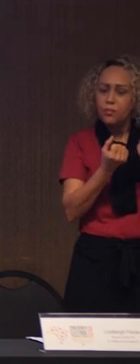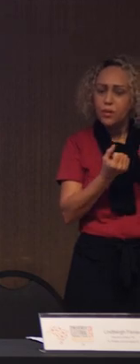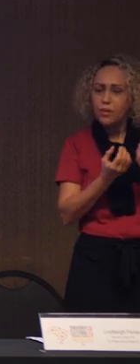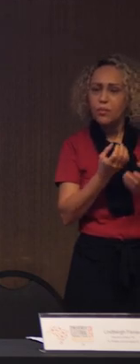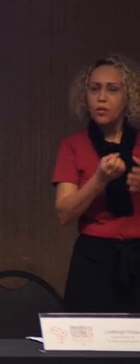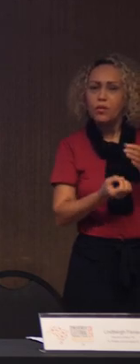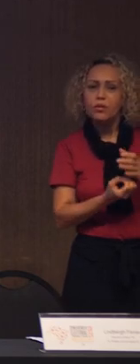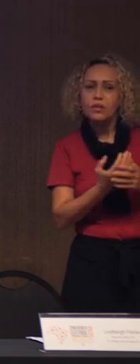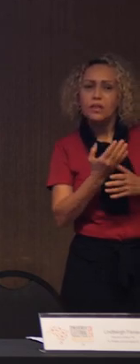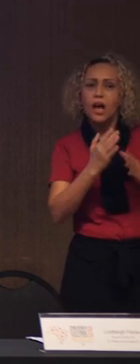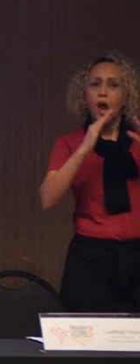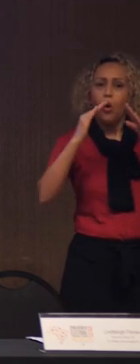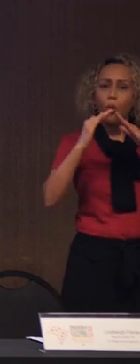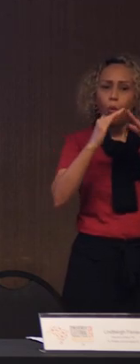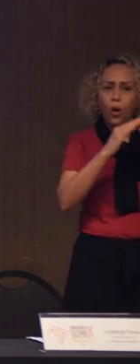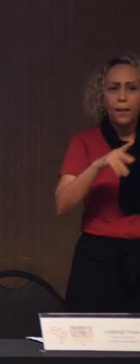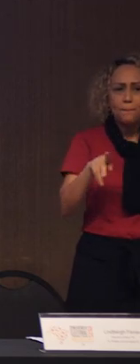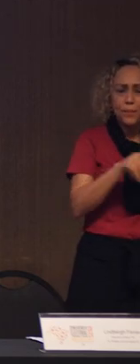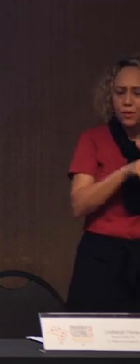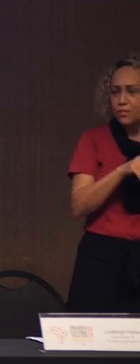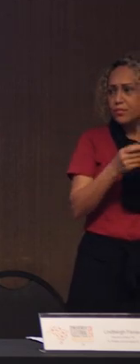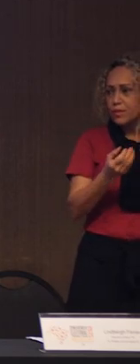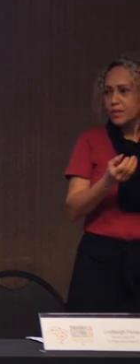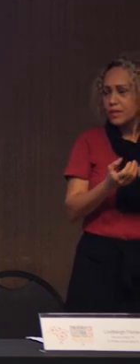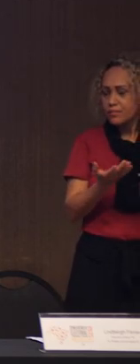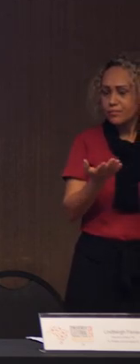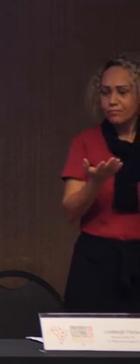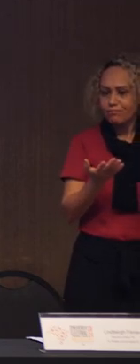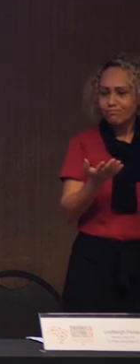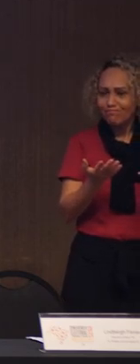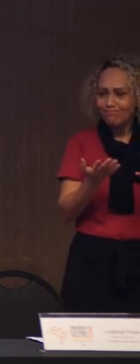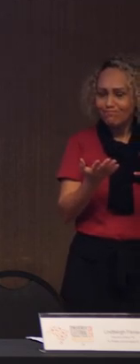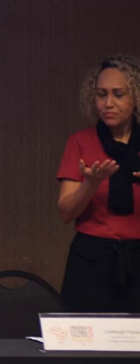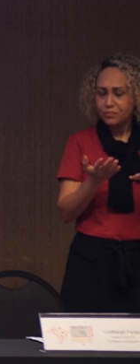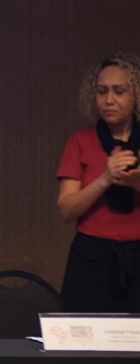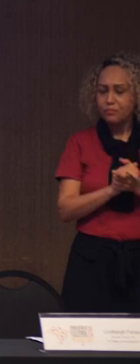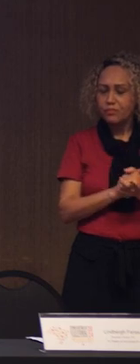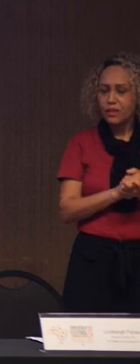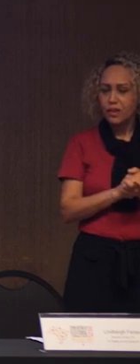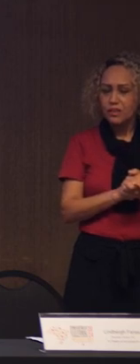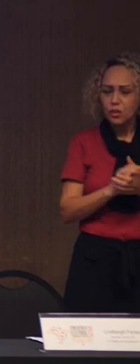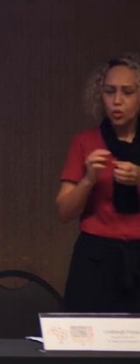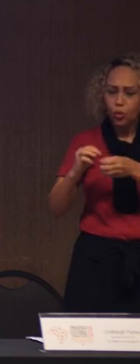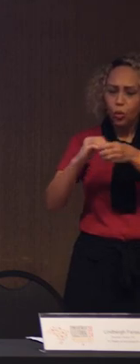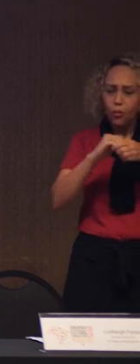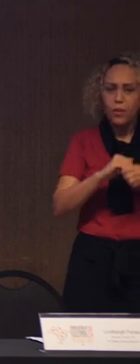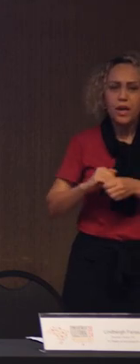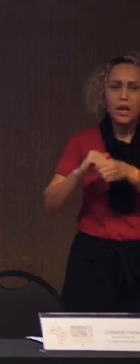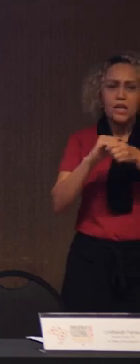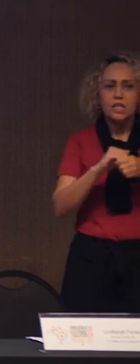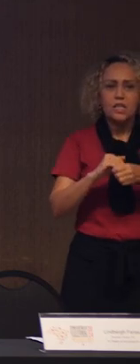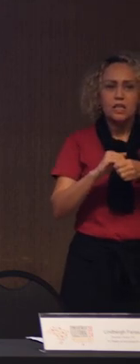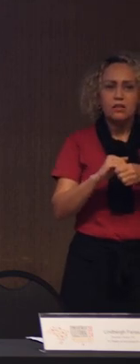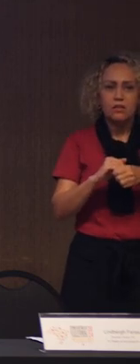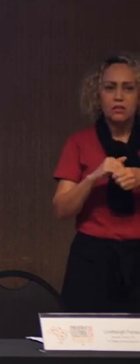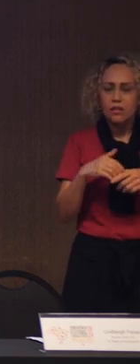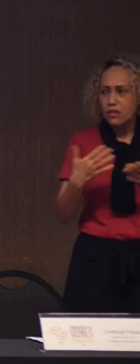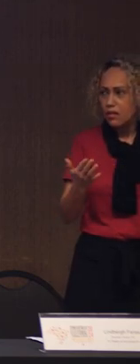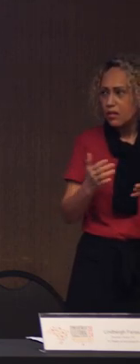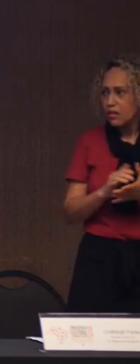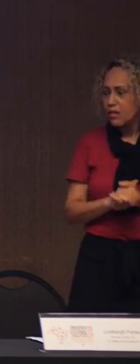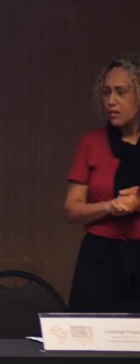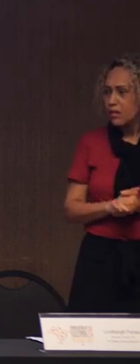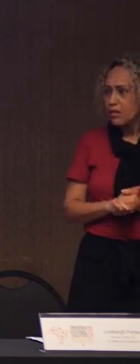o partido de esquerda ao empresariado, de esquerda popular, aliar as cooperativas, ou seja, construir um projeto de desenvolvimento